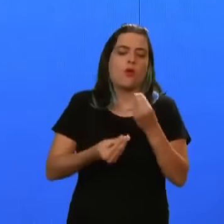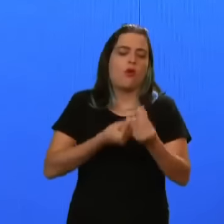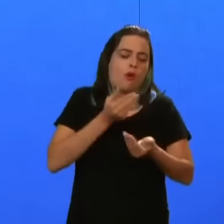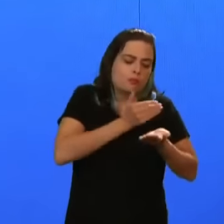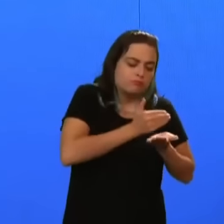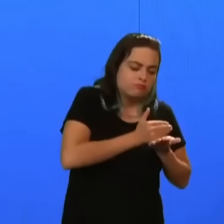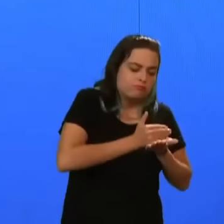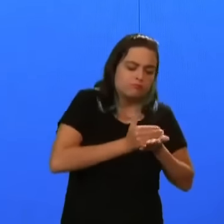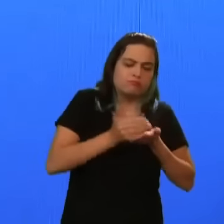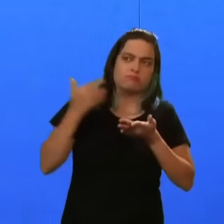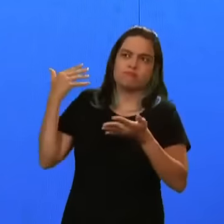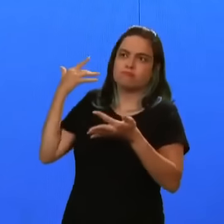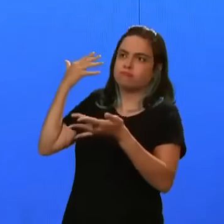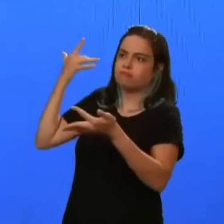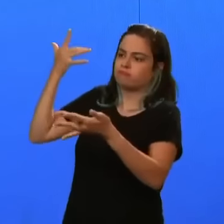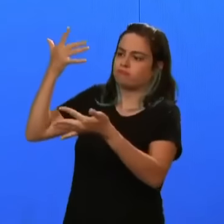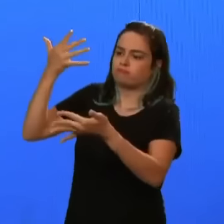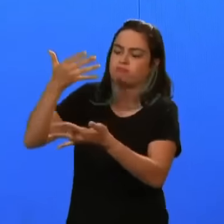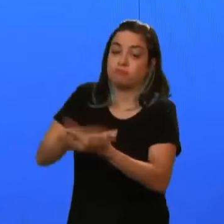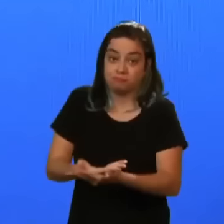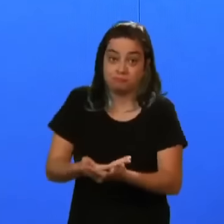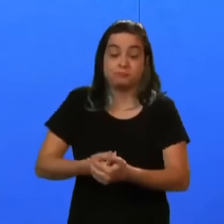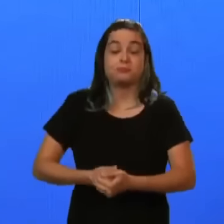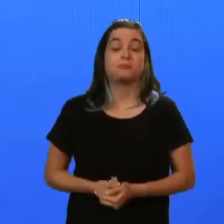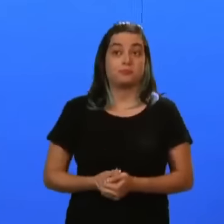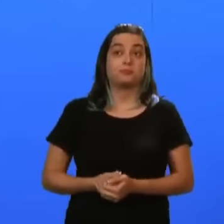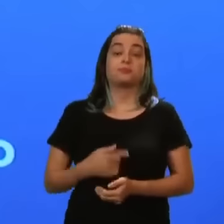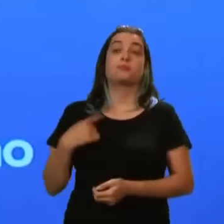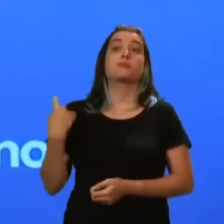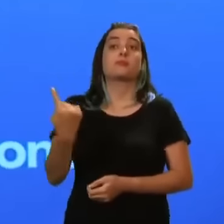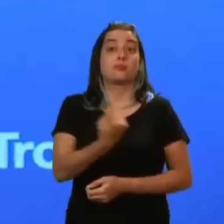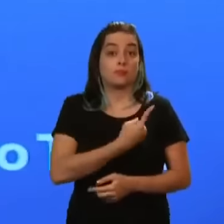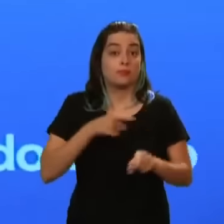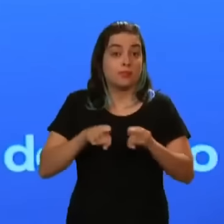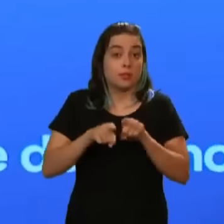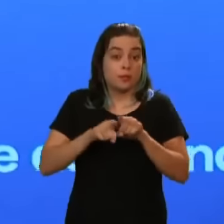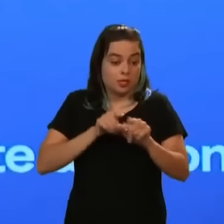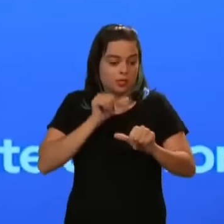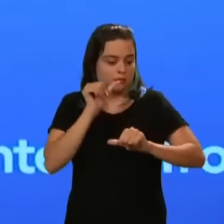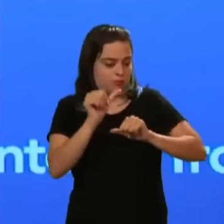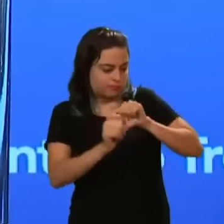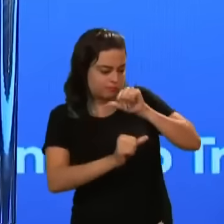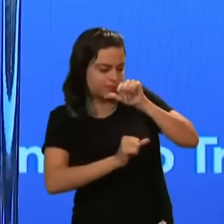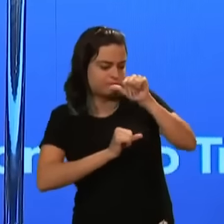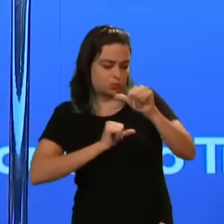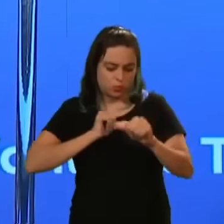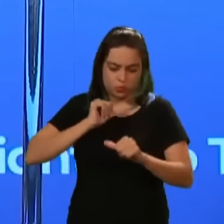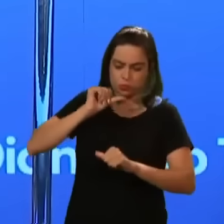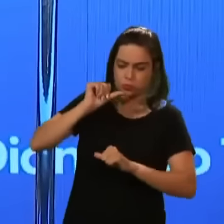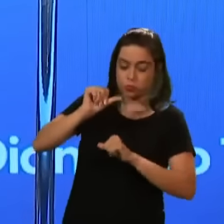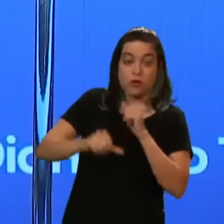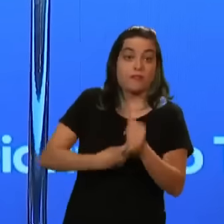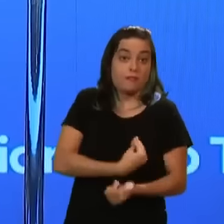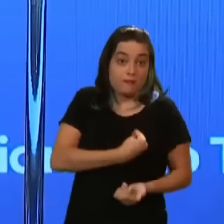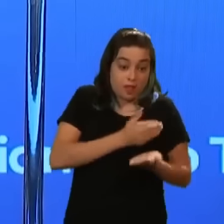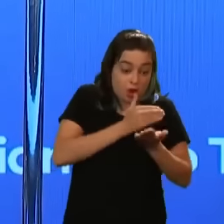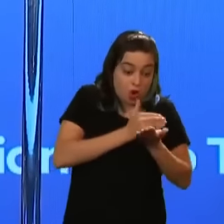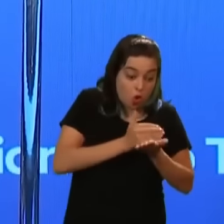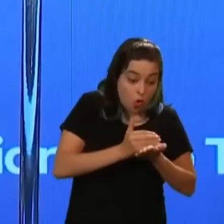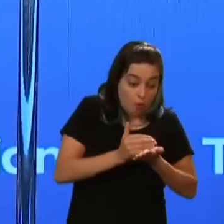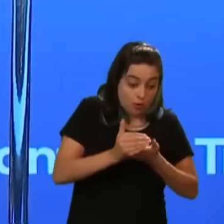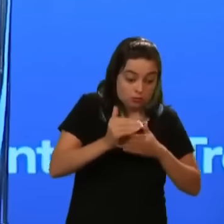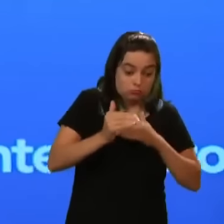tudo. Como nós também somos lapidadas desde o início da nossa vida,